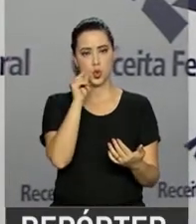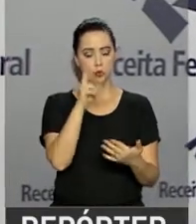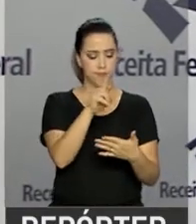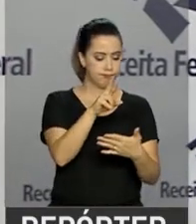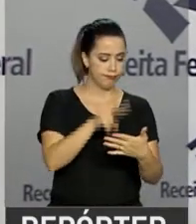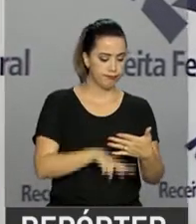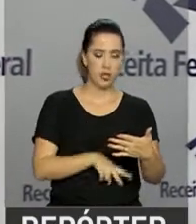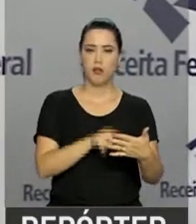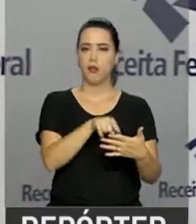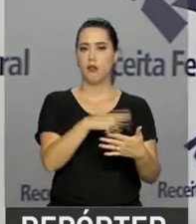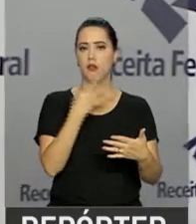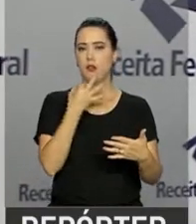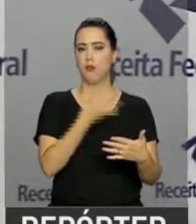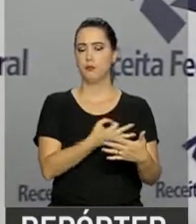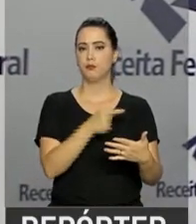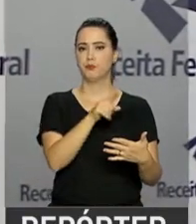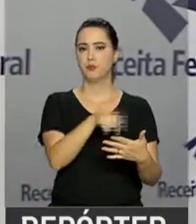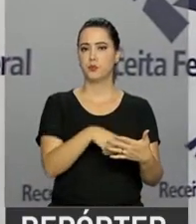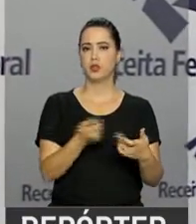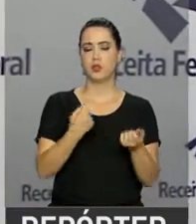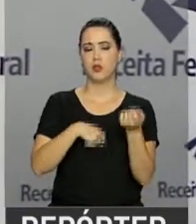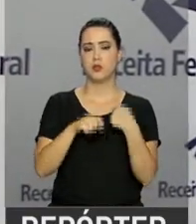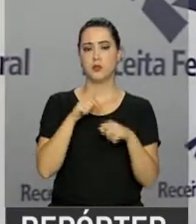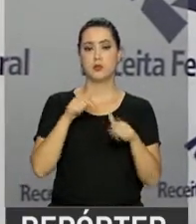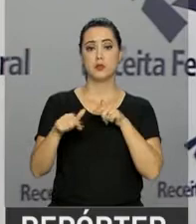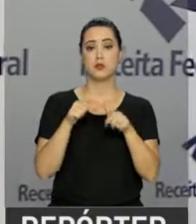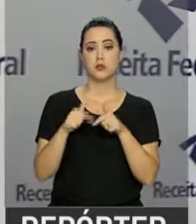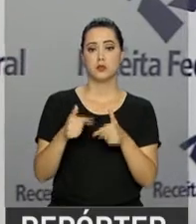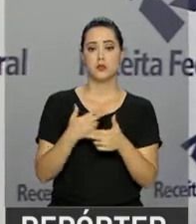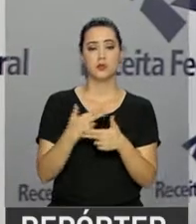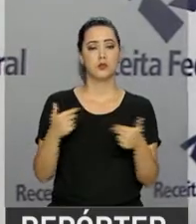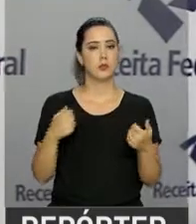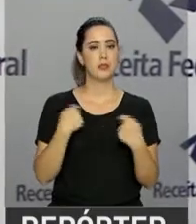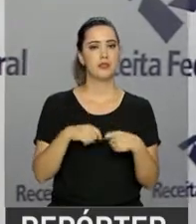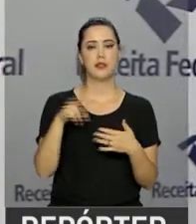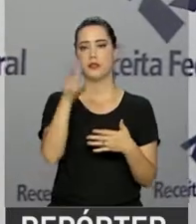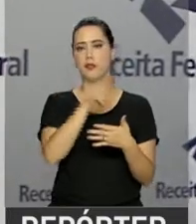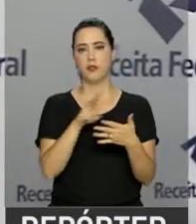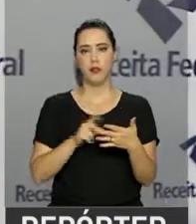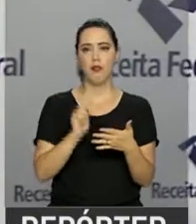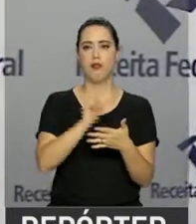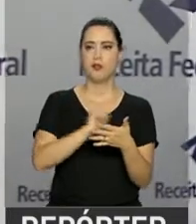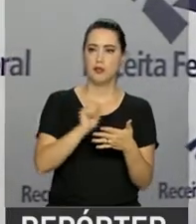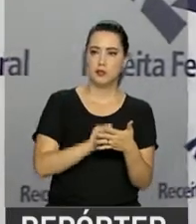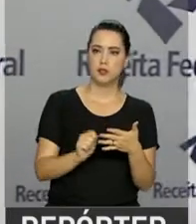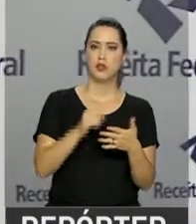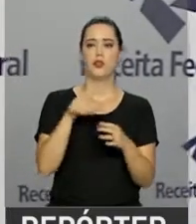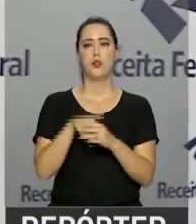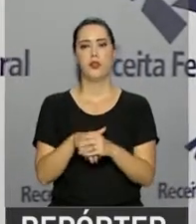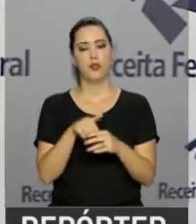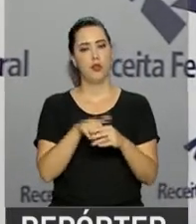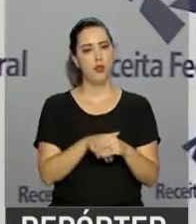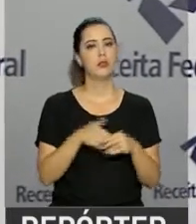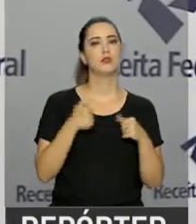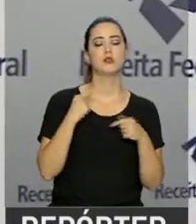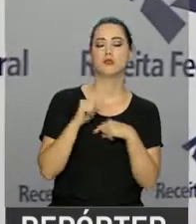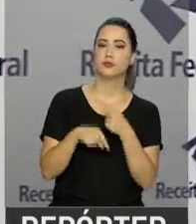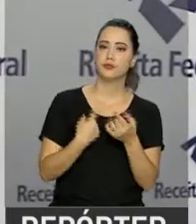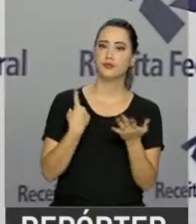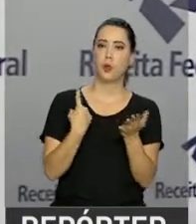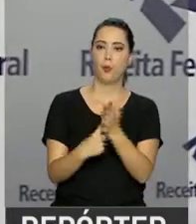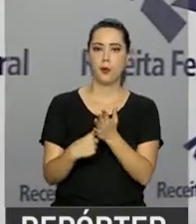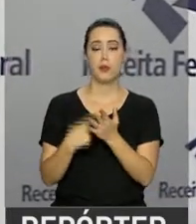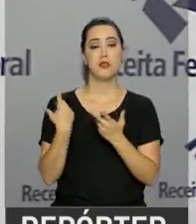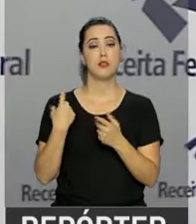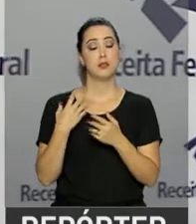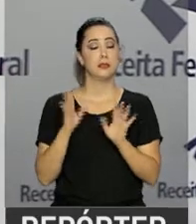correta ou não então o auditor economiza um trabalho muito grande e seria que ler o processo fazer o relatório fazer um voto um acórdão e